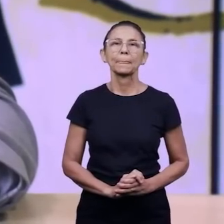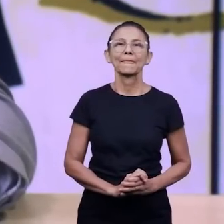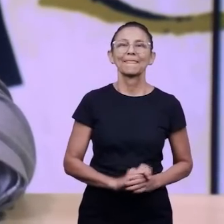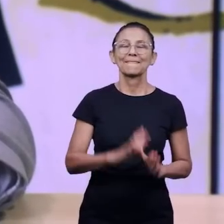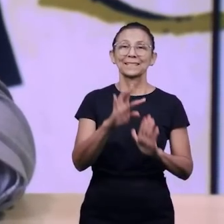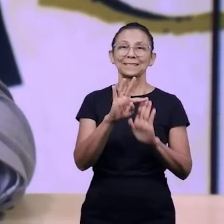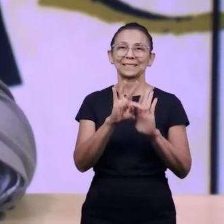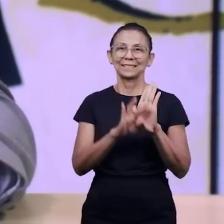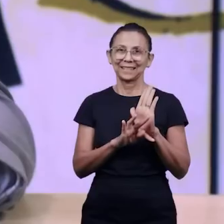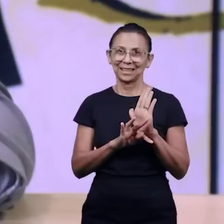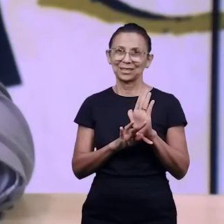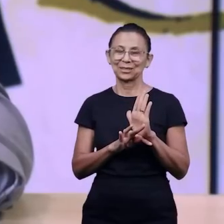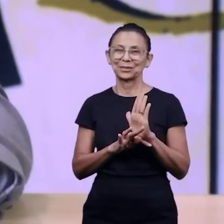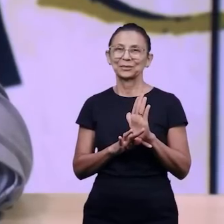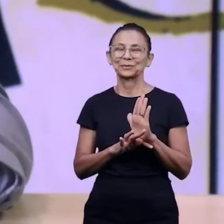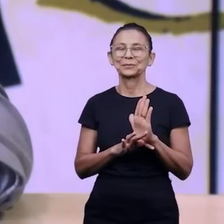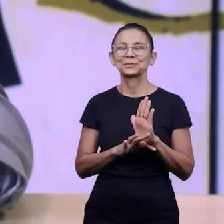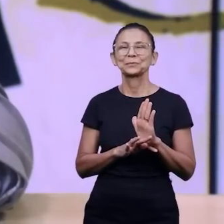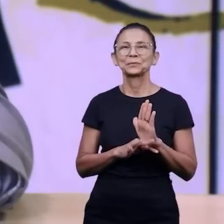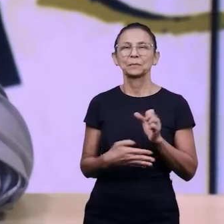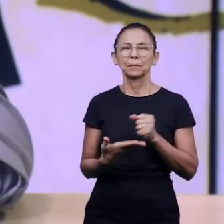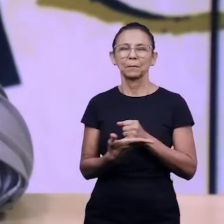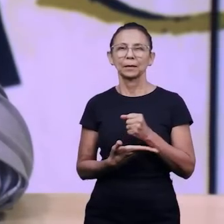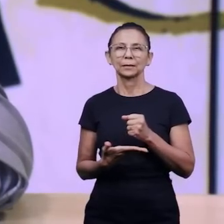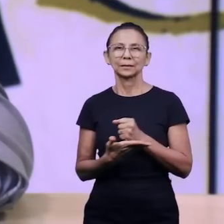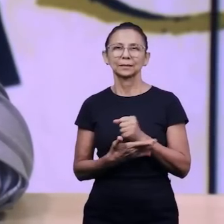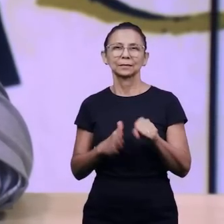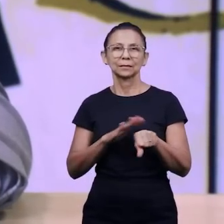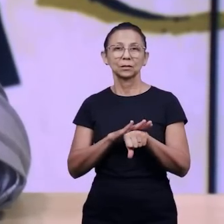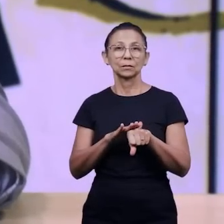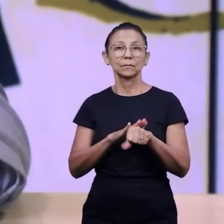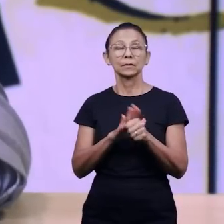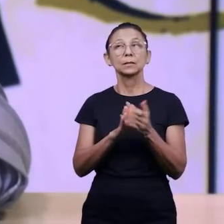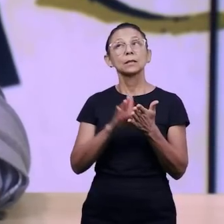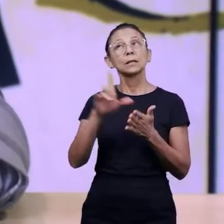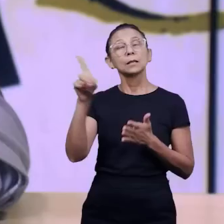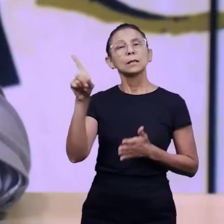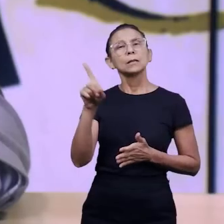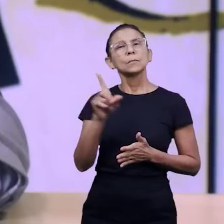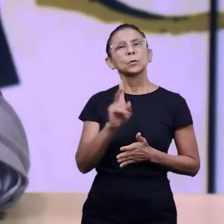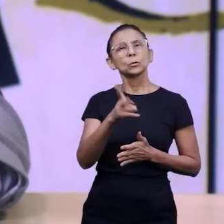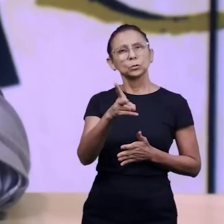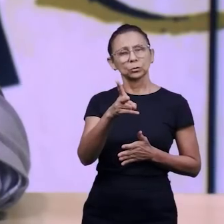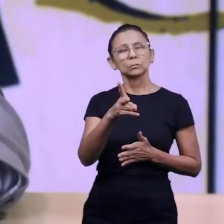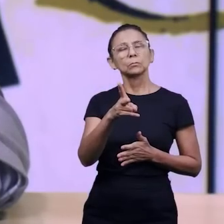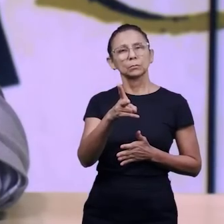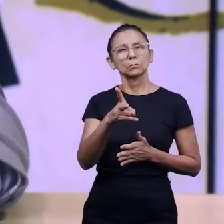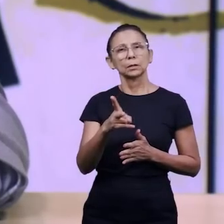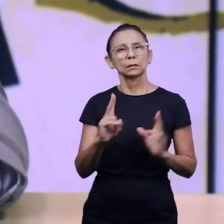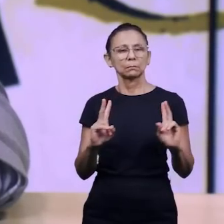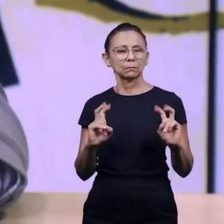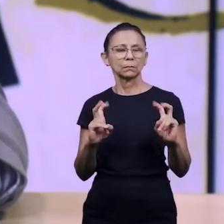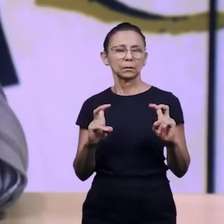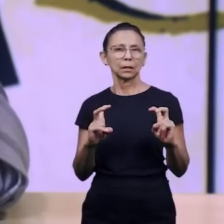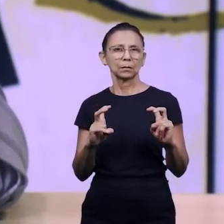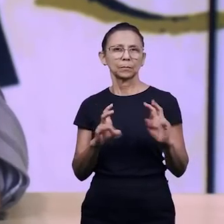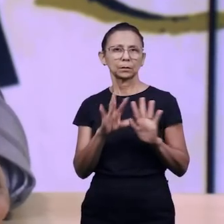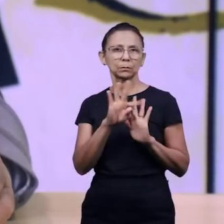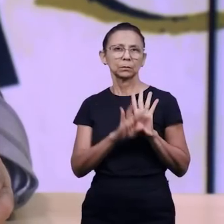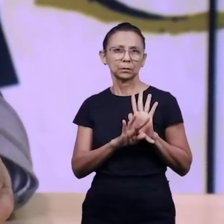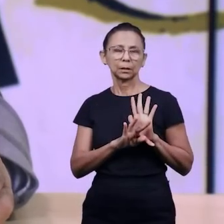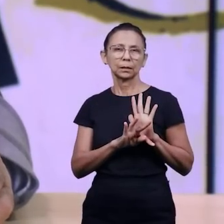uma vez, para abordar esse tema, nós recebemos aqui o pastor Amadeu Loureiro. Amadeu, seja bem-vindo, a paz do Senhor. A paz do Senhor, Josias. Bom,